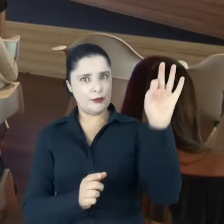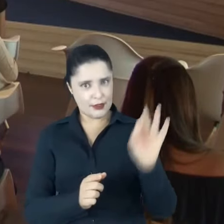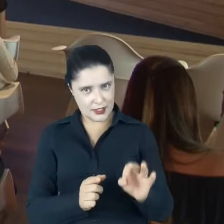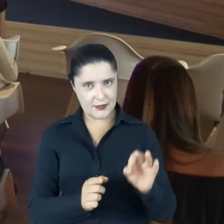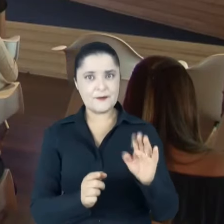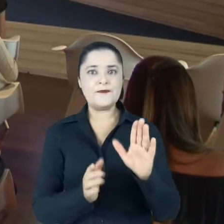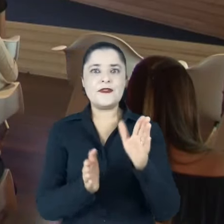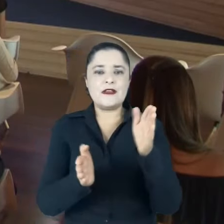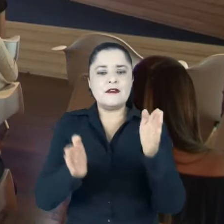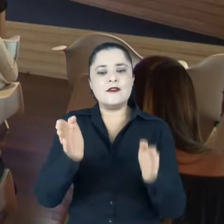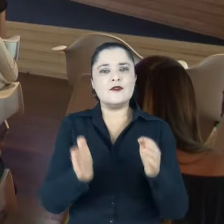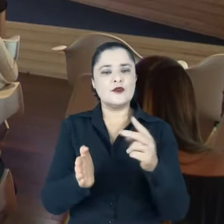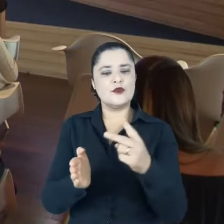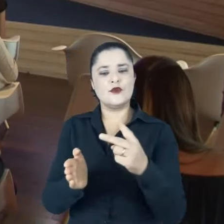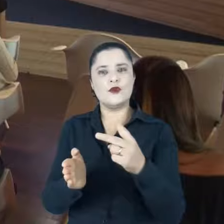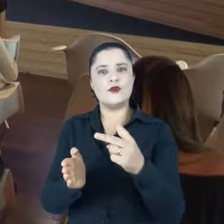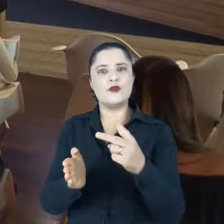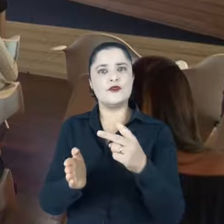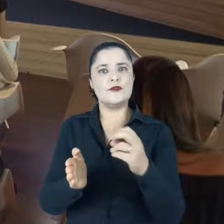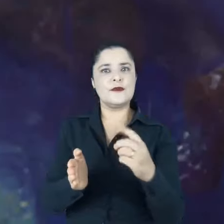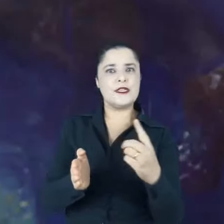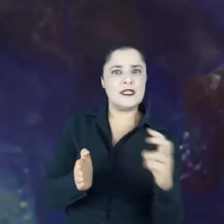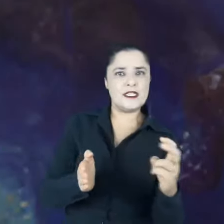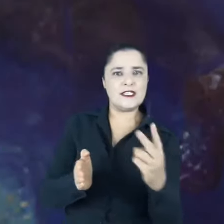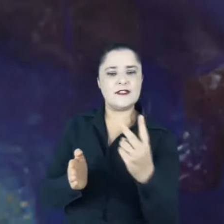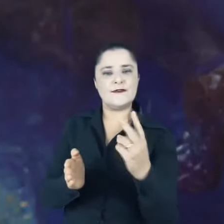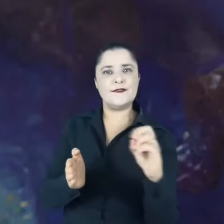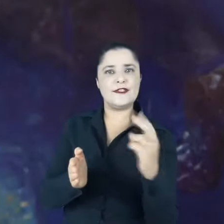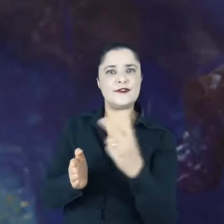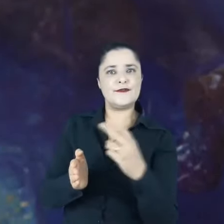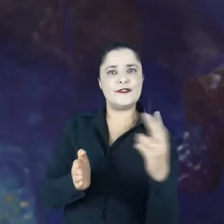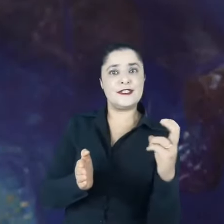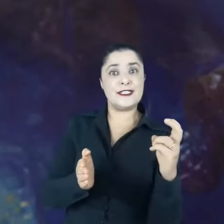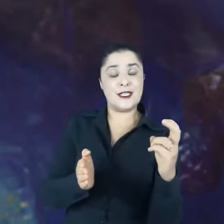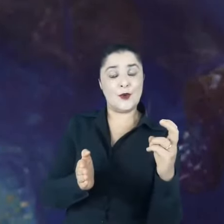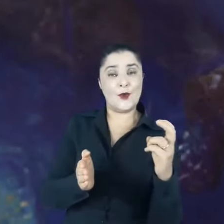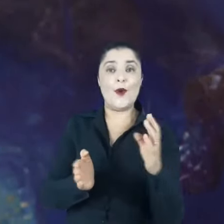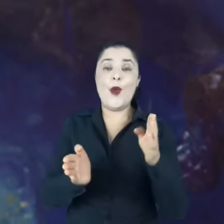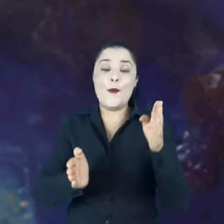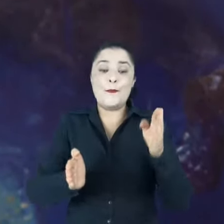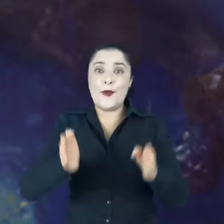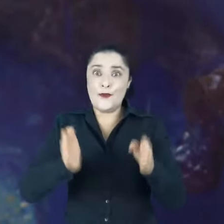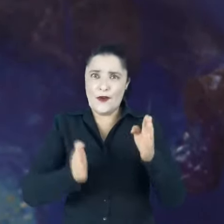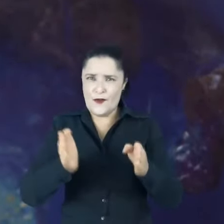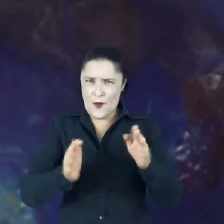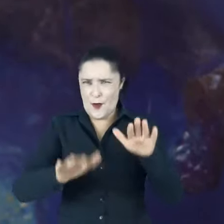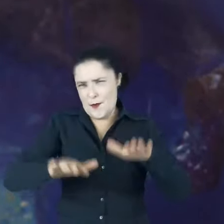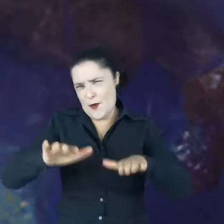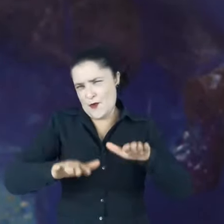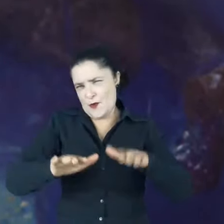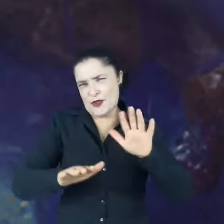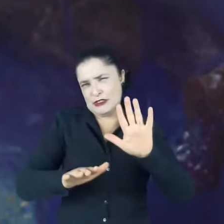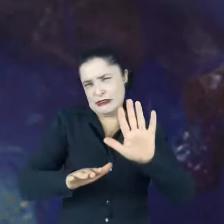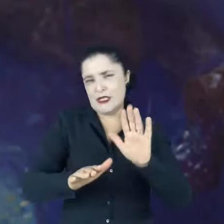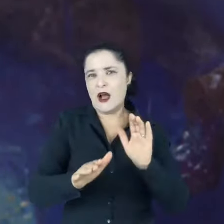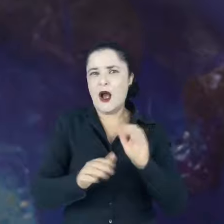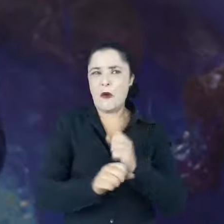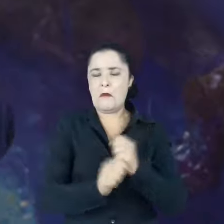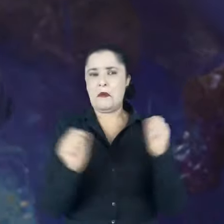2015 a 2025. Muito provavelmente, algo que era impossível de se